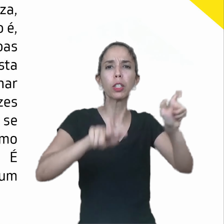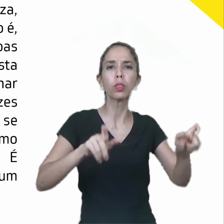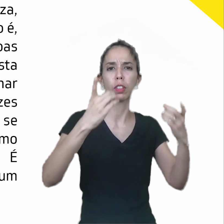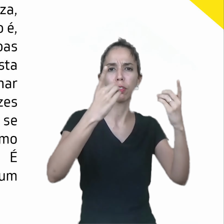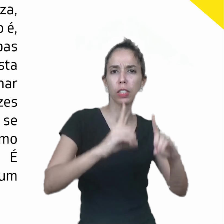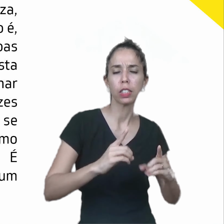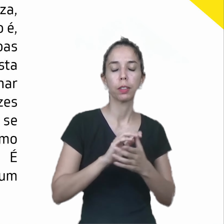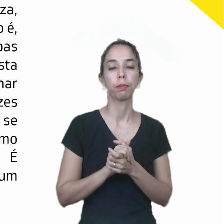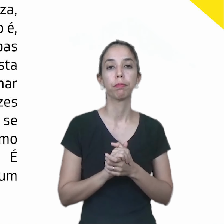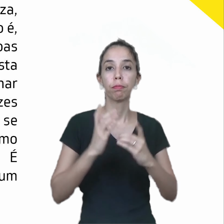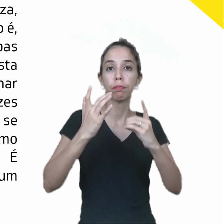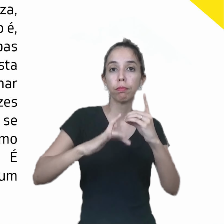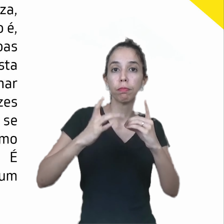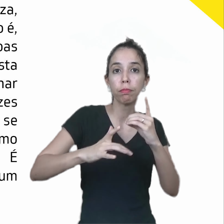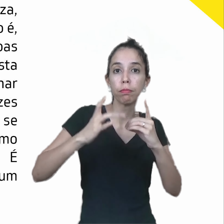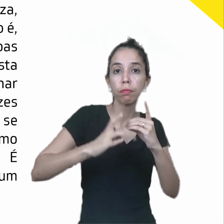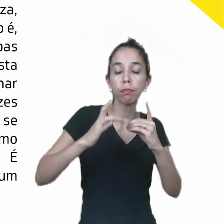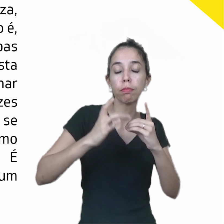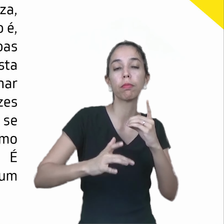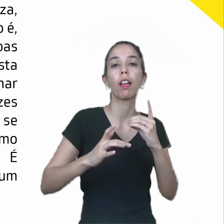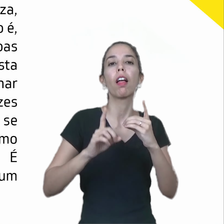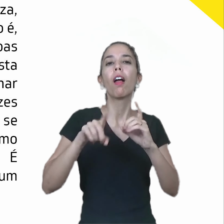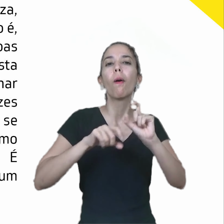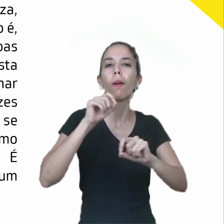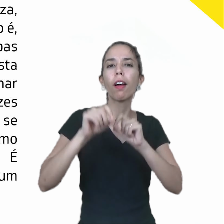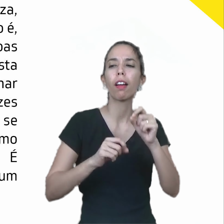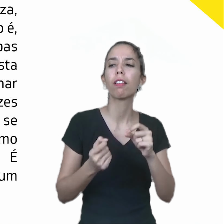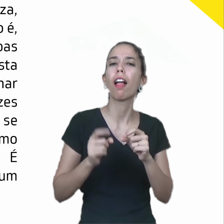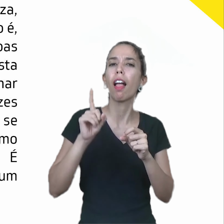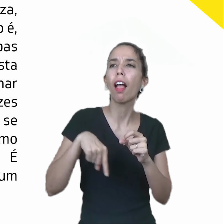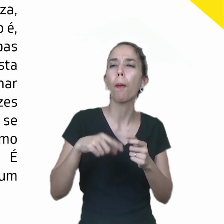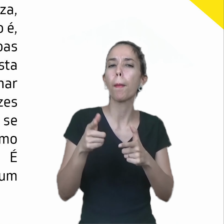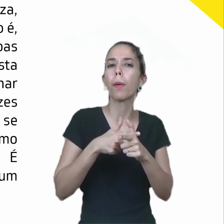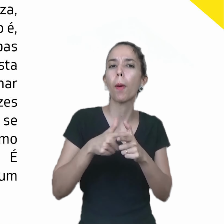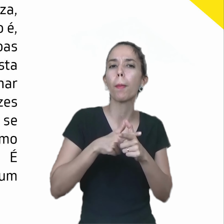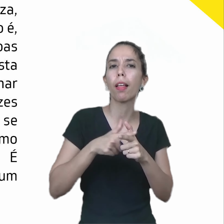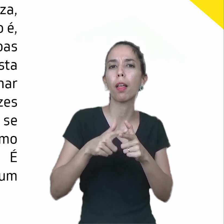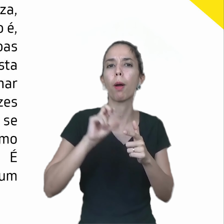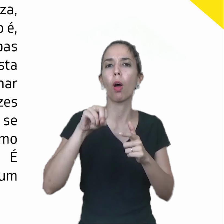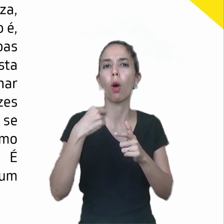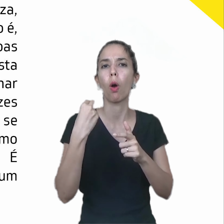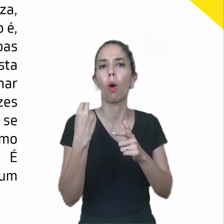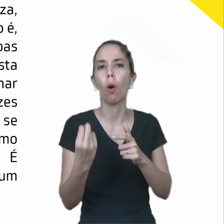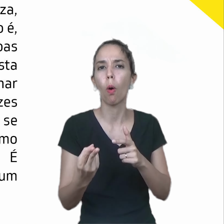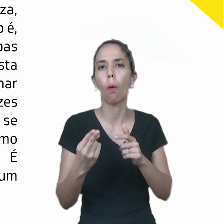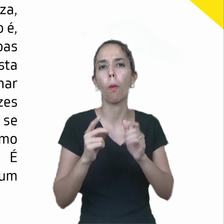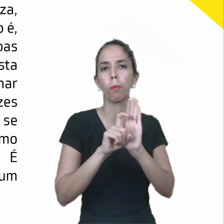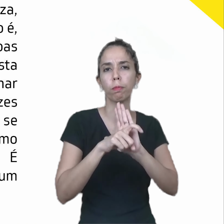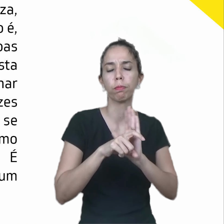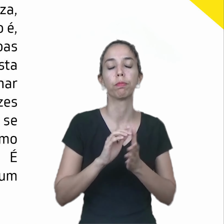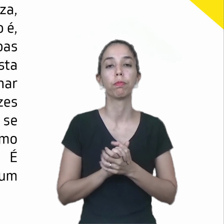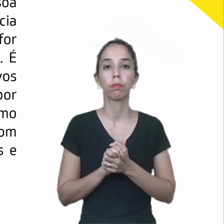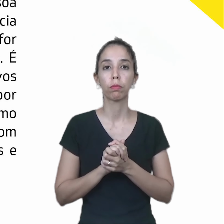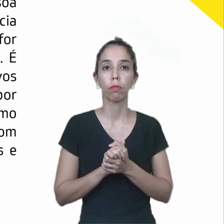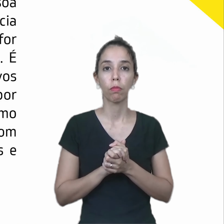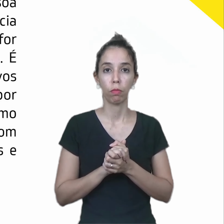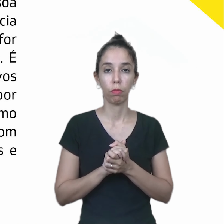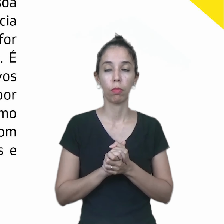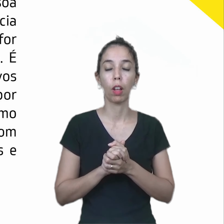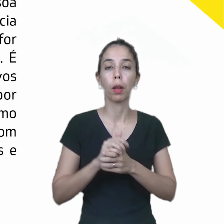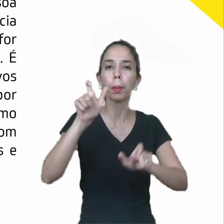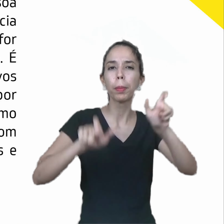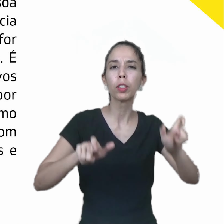pessoas com deficiência É capacitismo considerar que a deficiência é um problema ou karma É